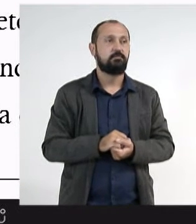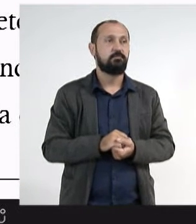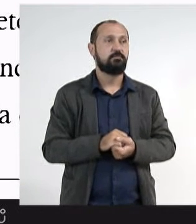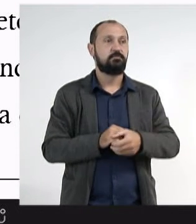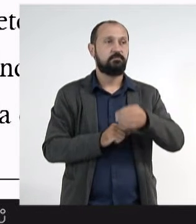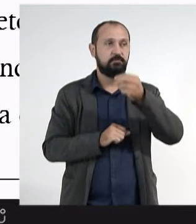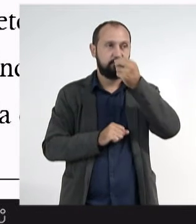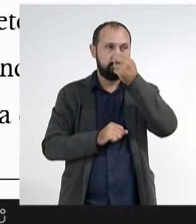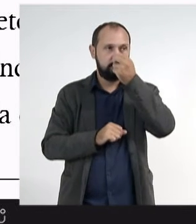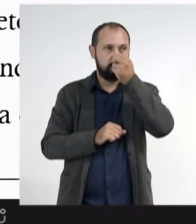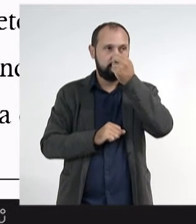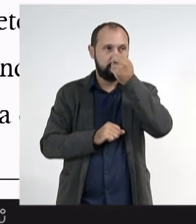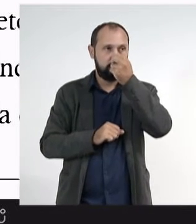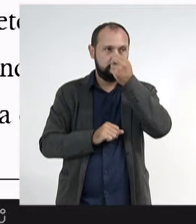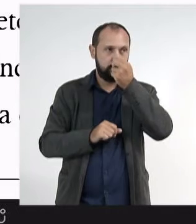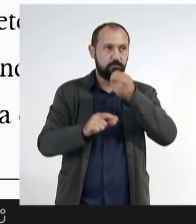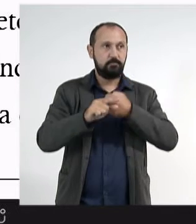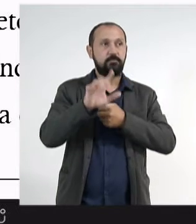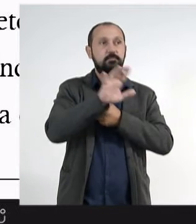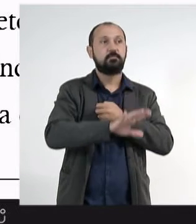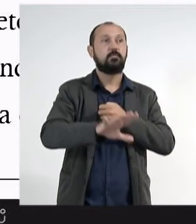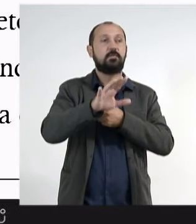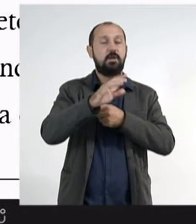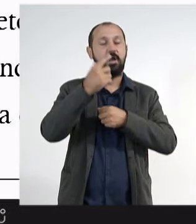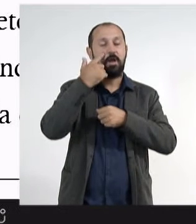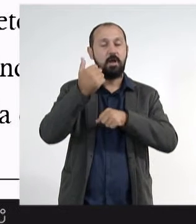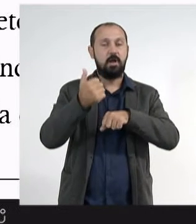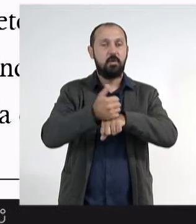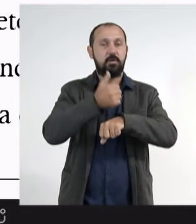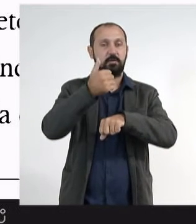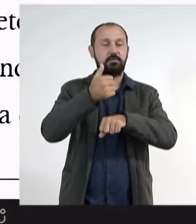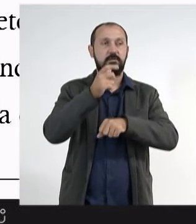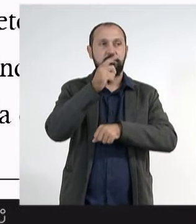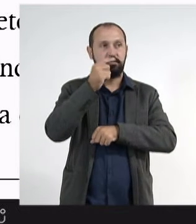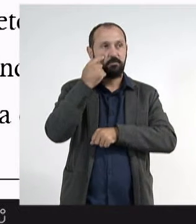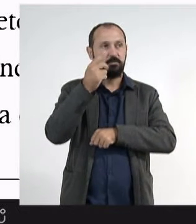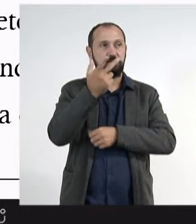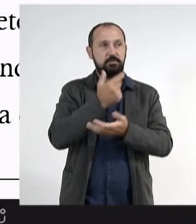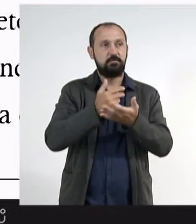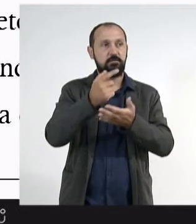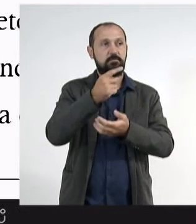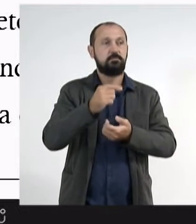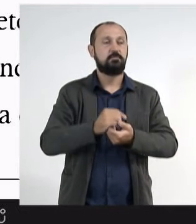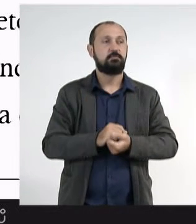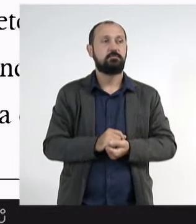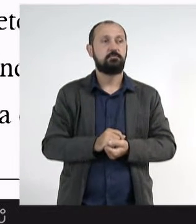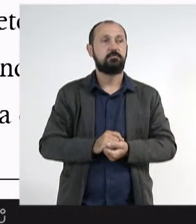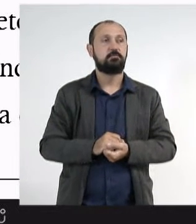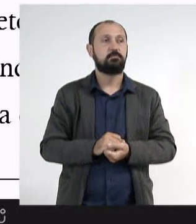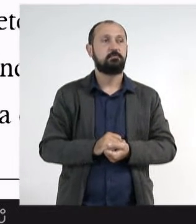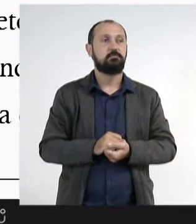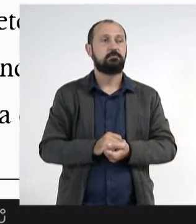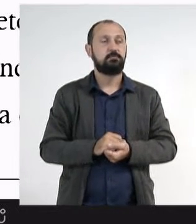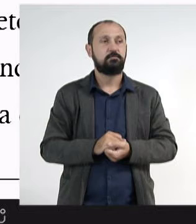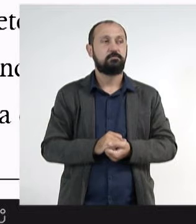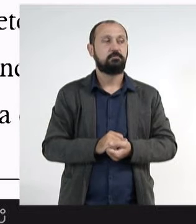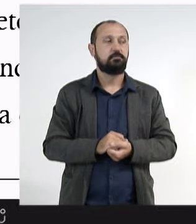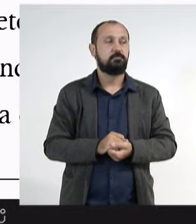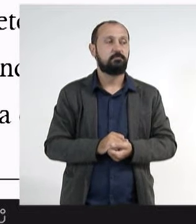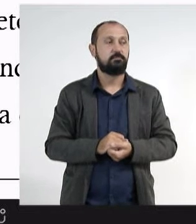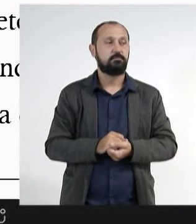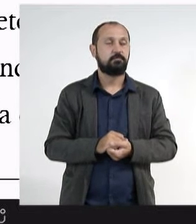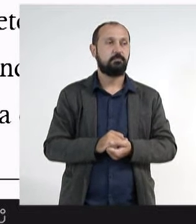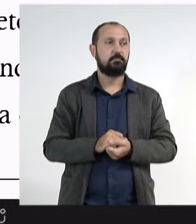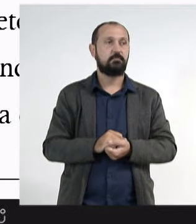Aqui mostra um panorama da qualidade da água. Se vocês olharem aquela figura, ela mostra um conjunto de amostras de